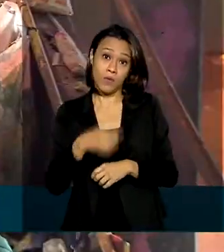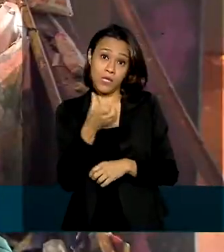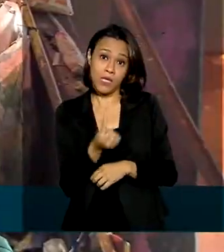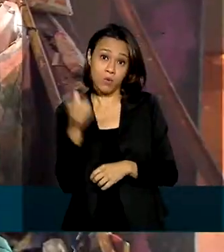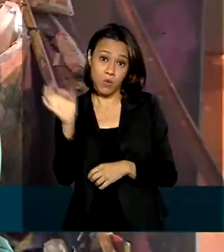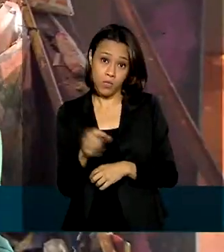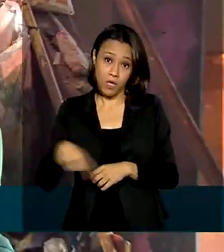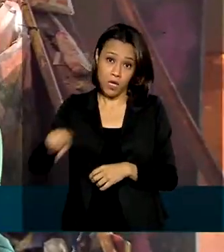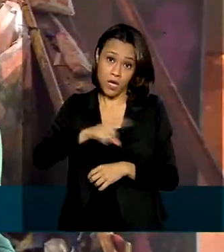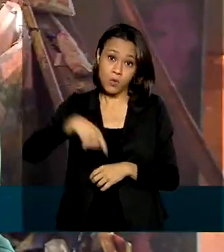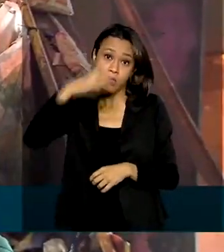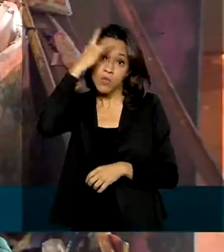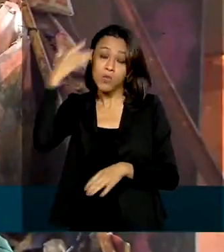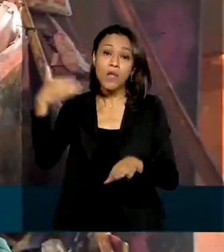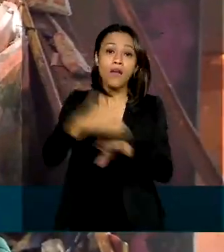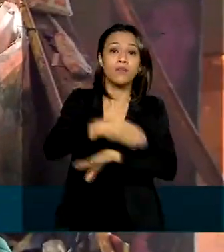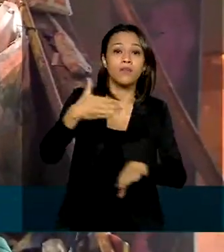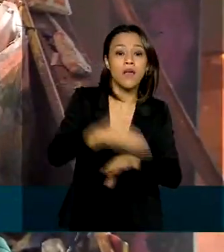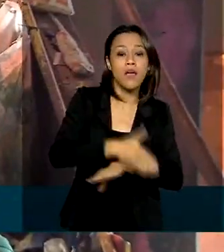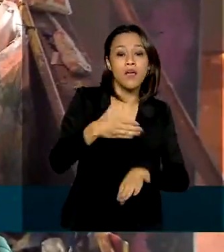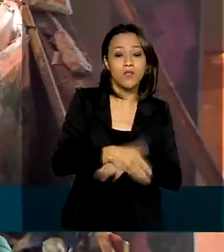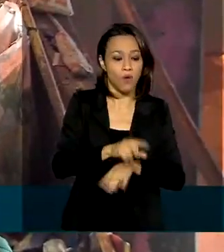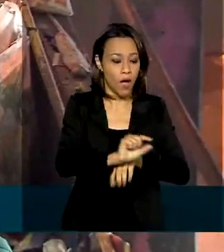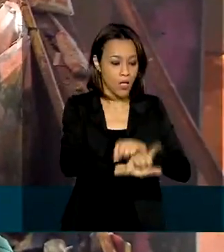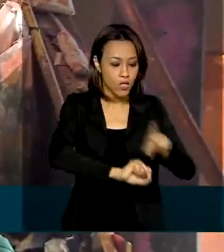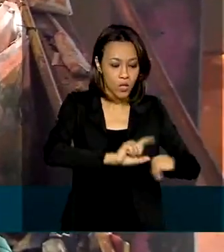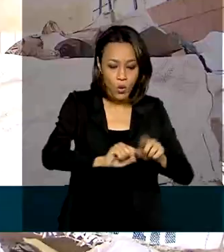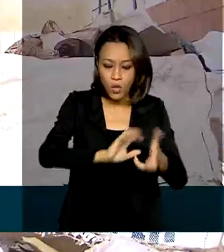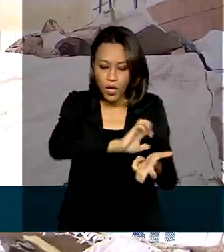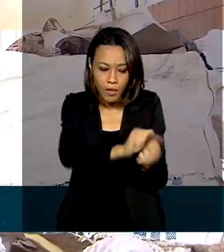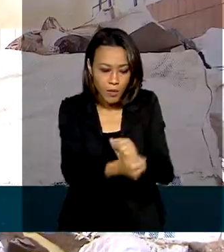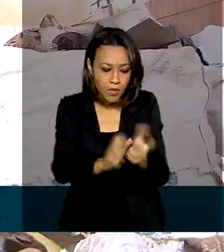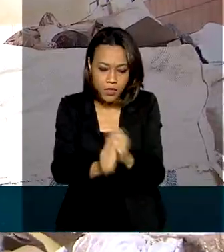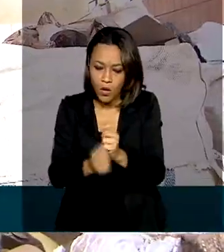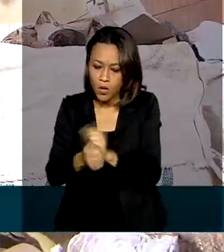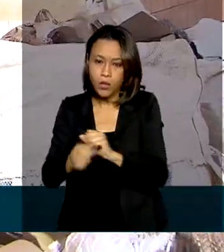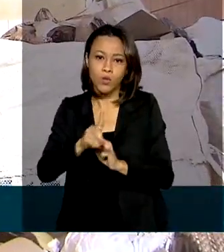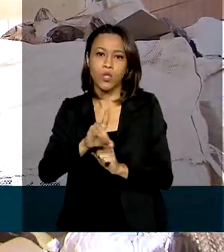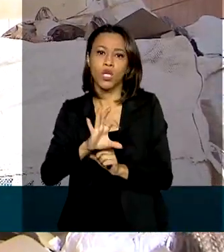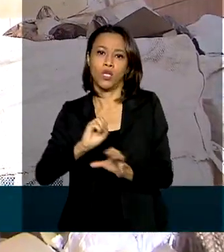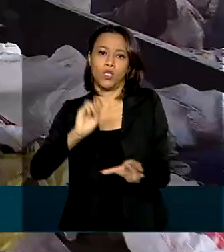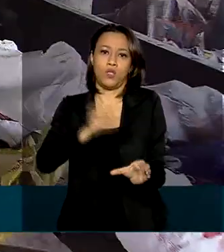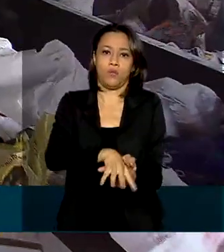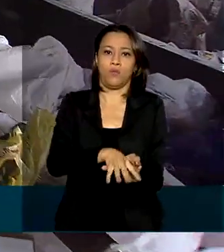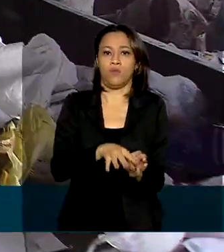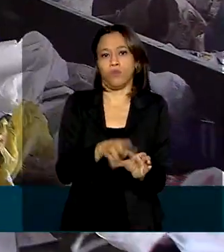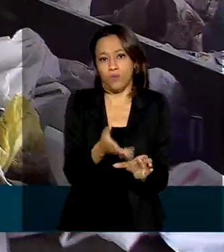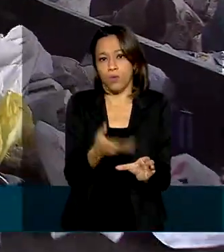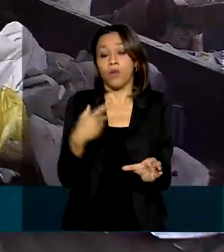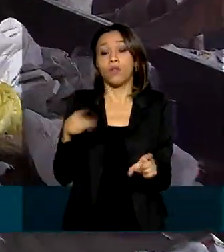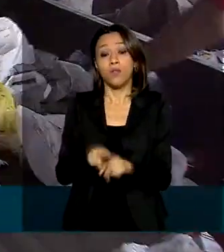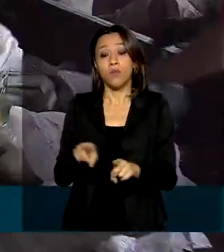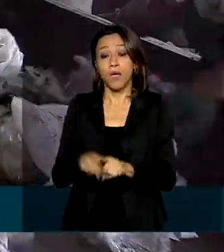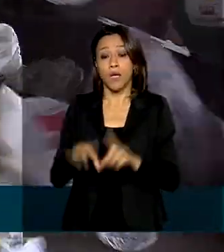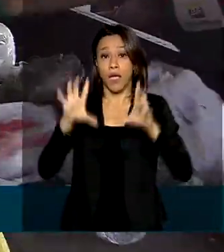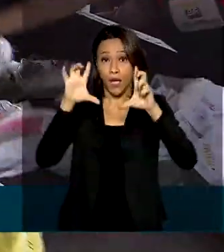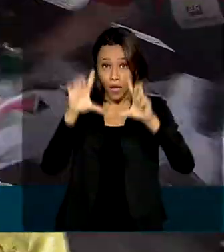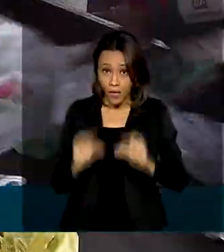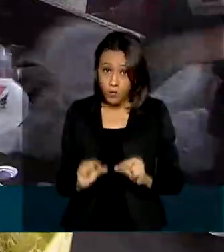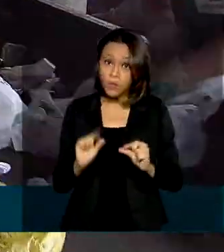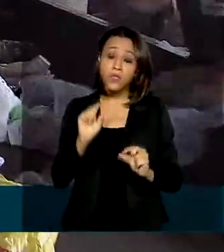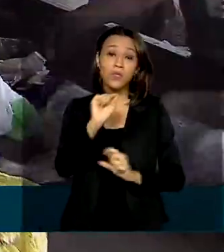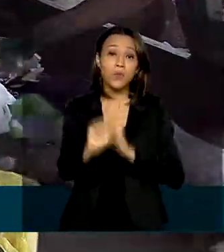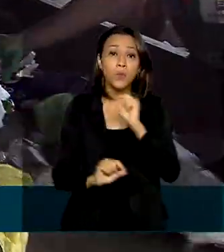a coleta seletiva até 2040 o plano propõe ainda se vira a